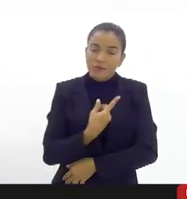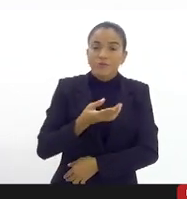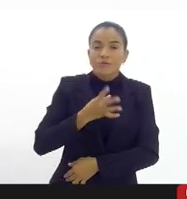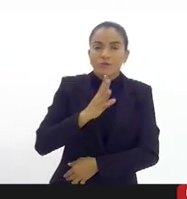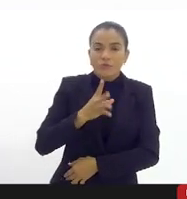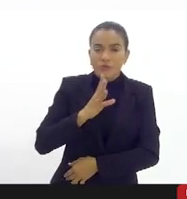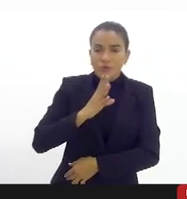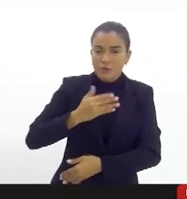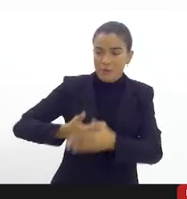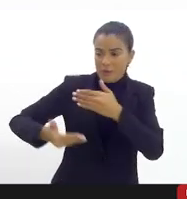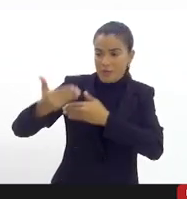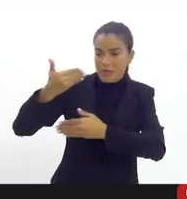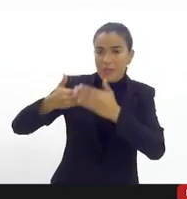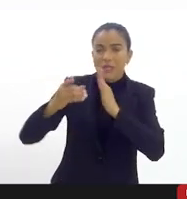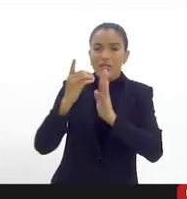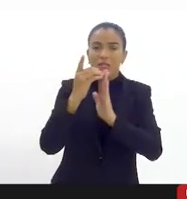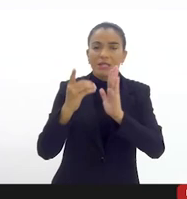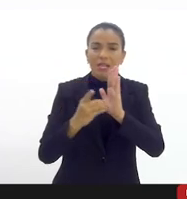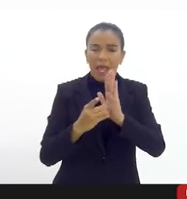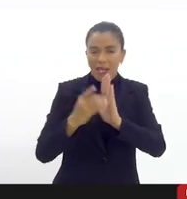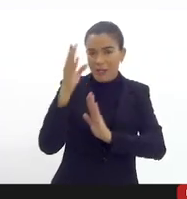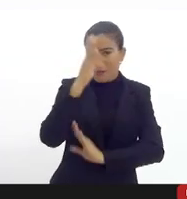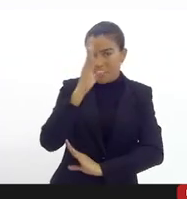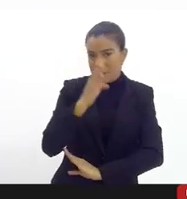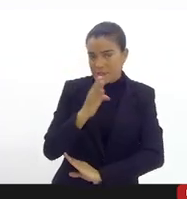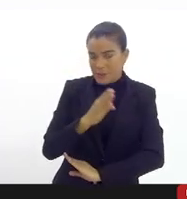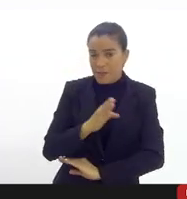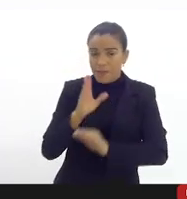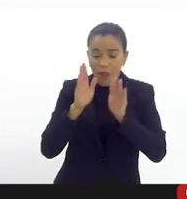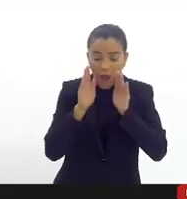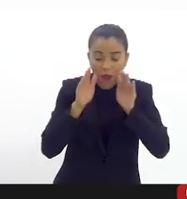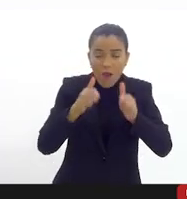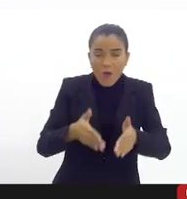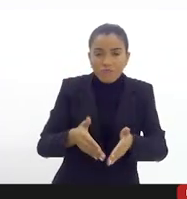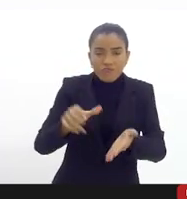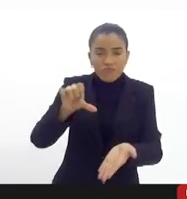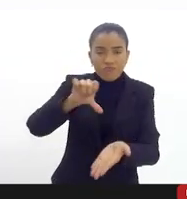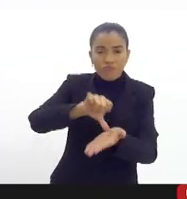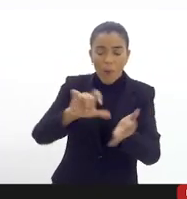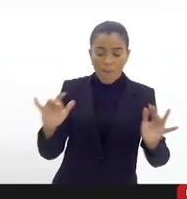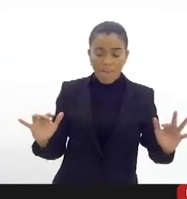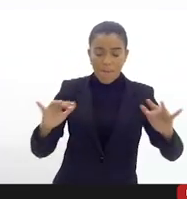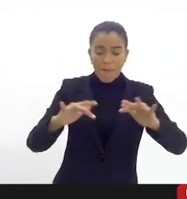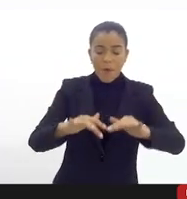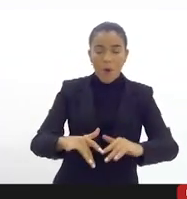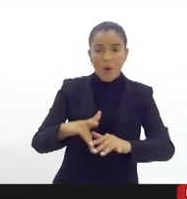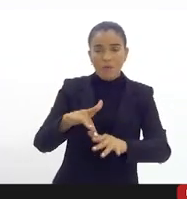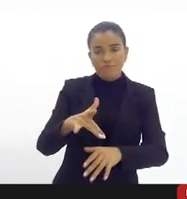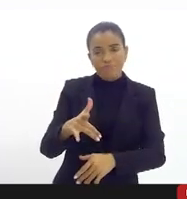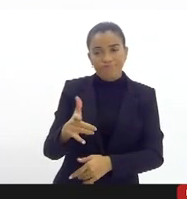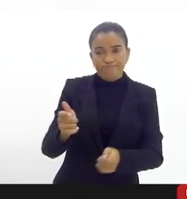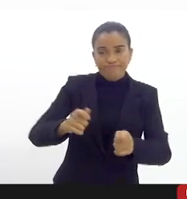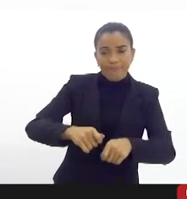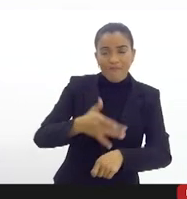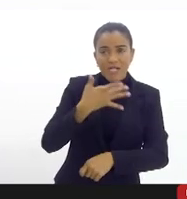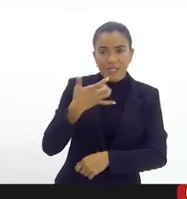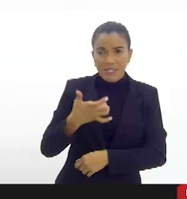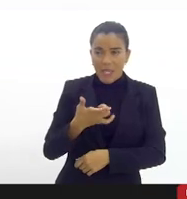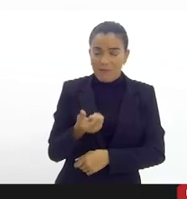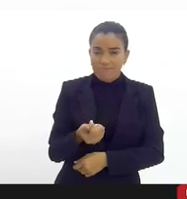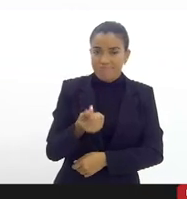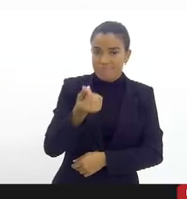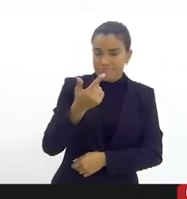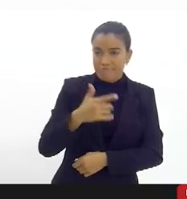nas últimas décadas no Brasil e tá concentrado nos grandes oligopólios que a gente Já identificou então